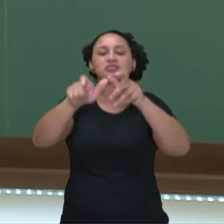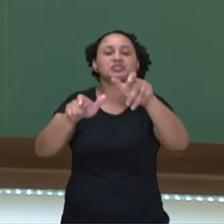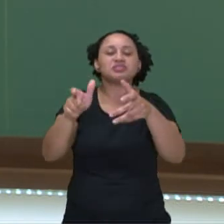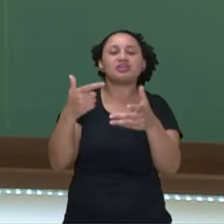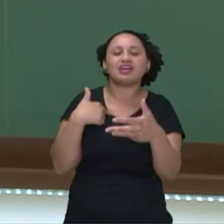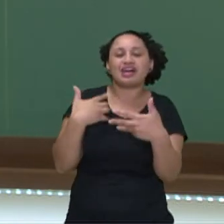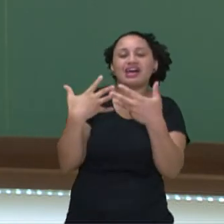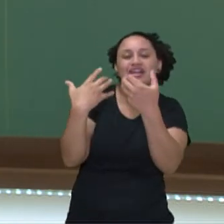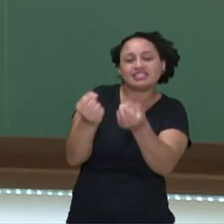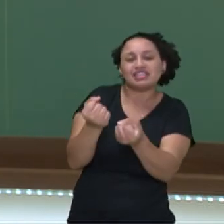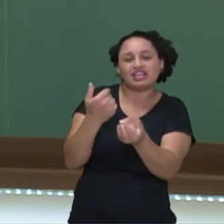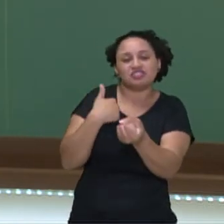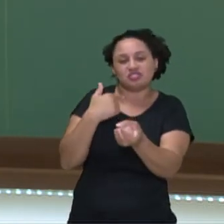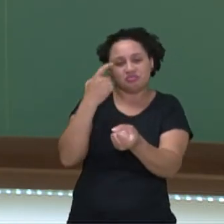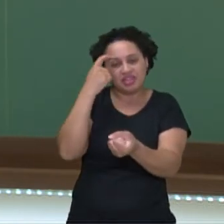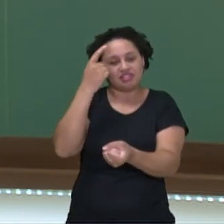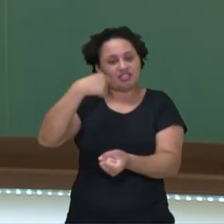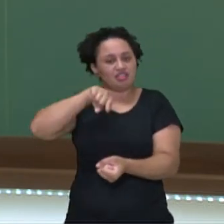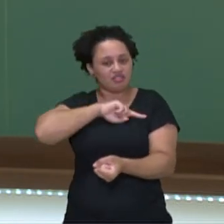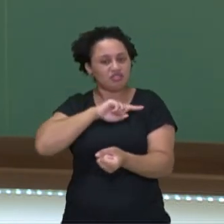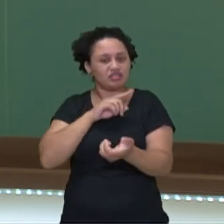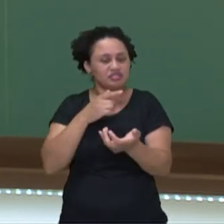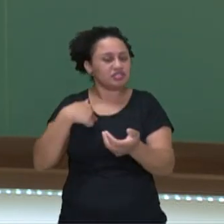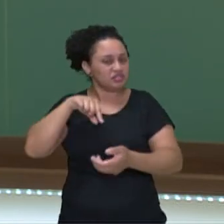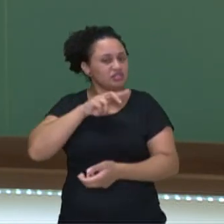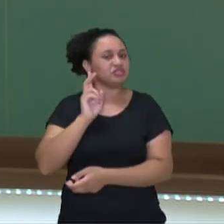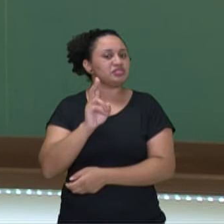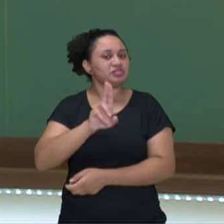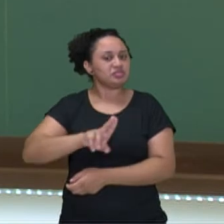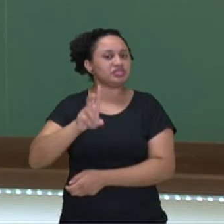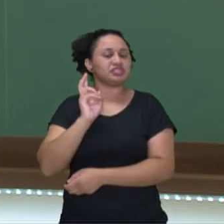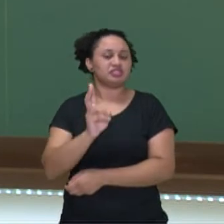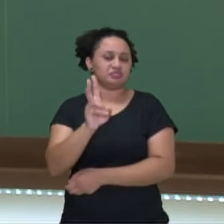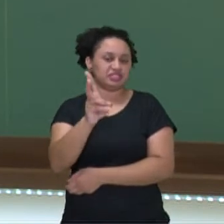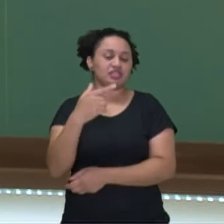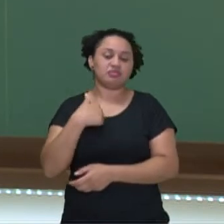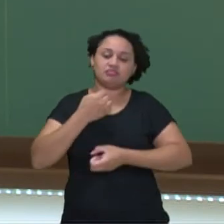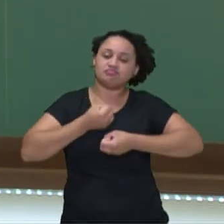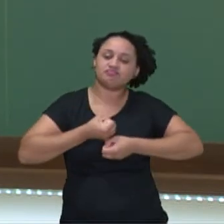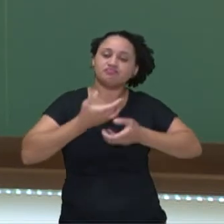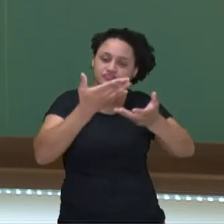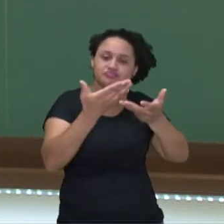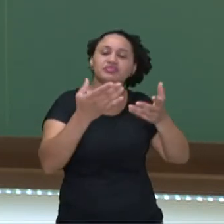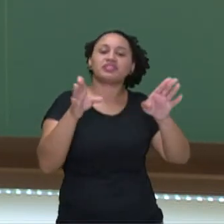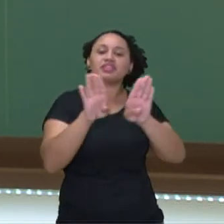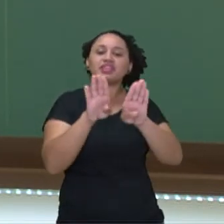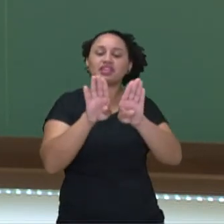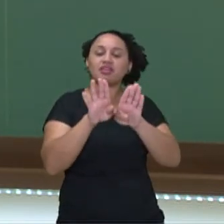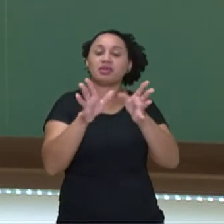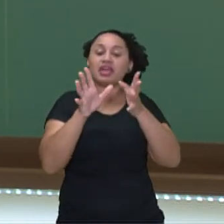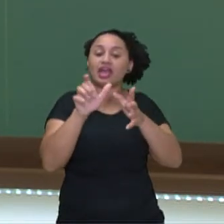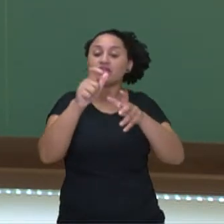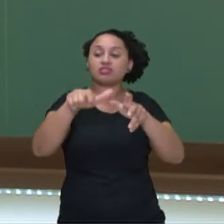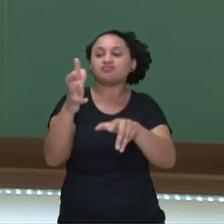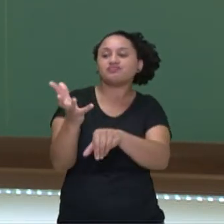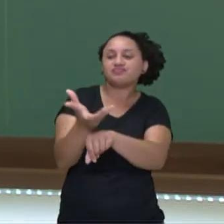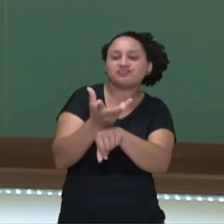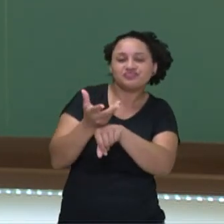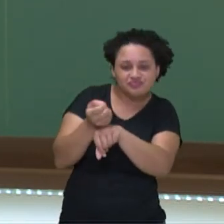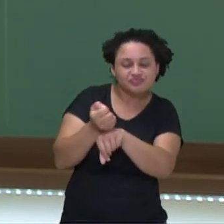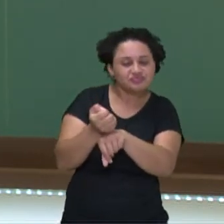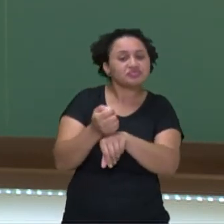alguém de alguma ideia. E a gente usa isso o tempo inteiro. Sempre que eu me expresso, eu estou buscando convencer os outros